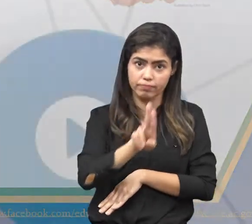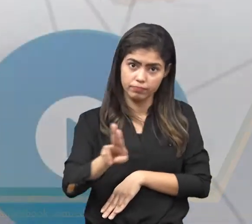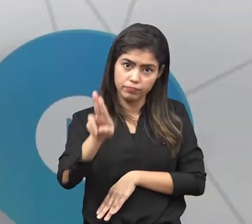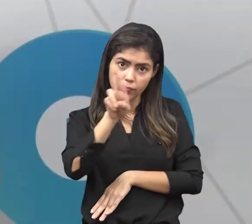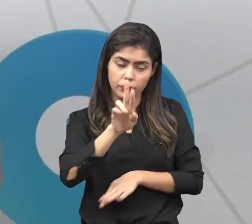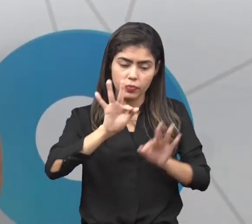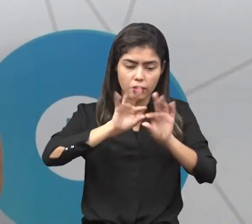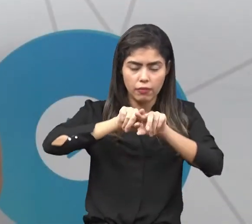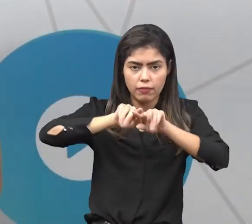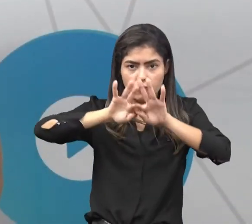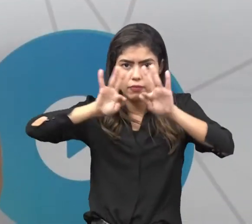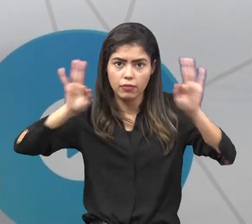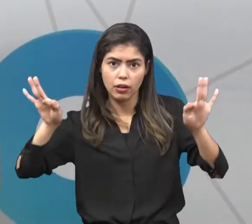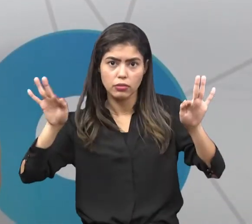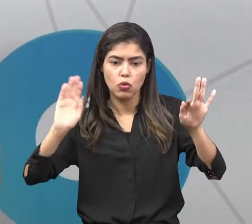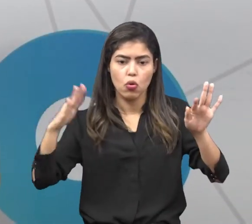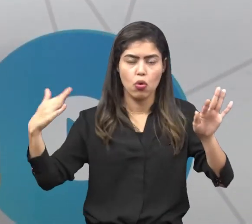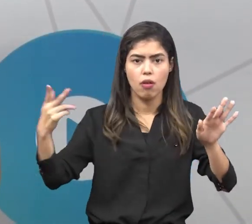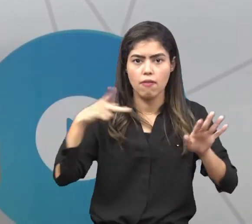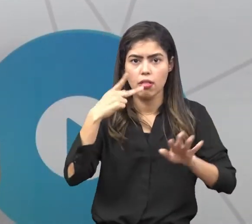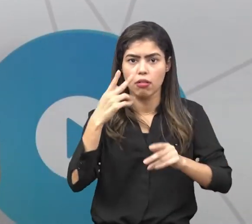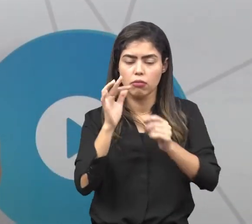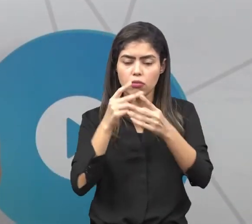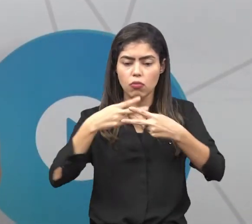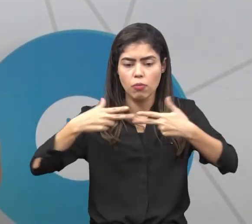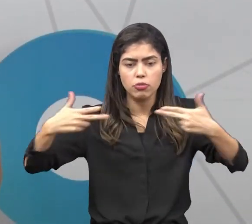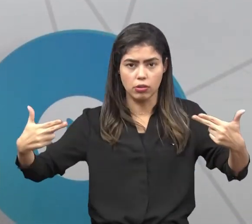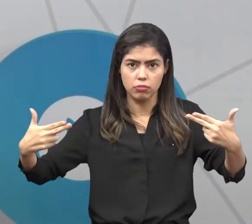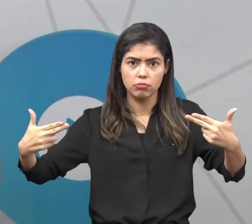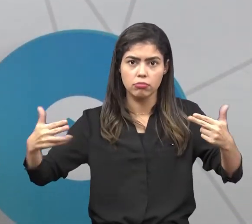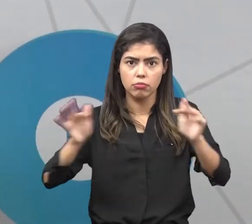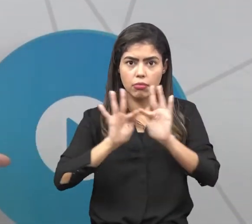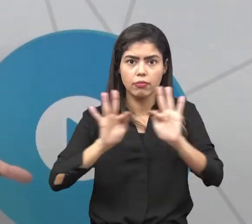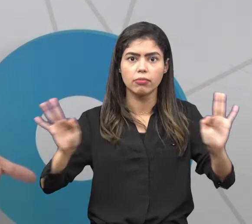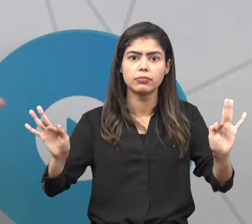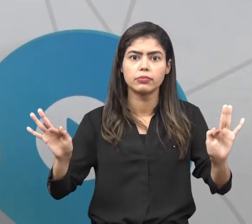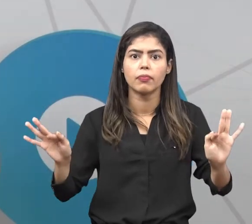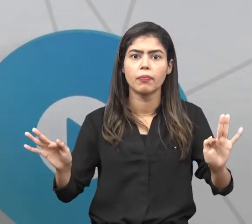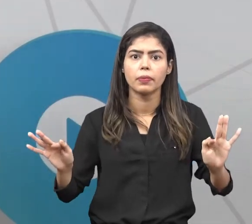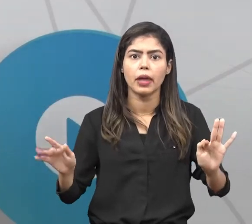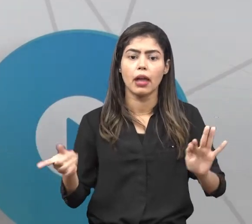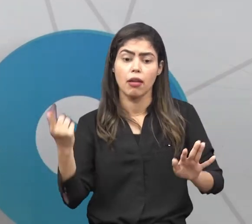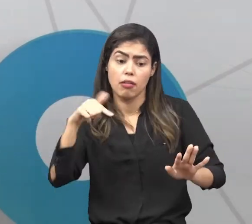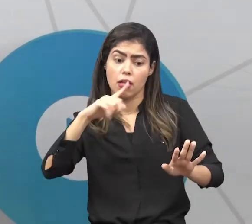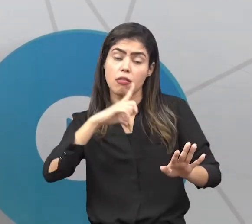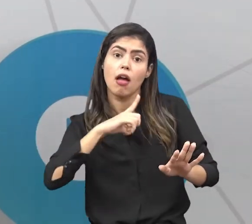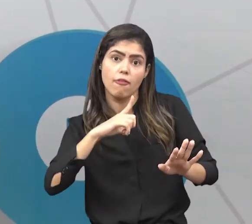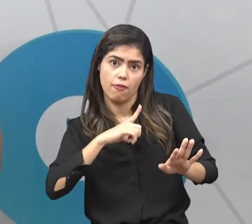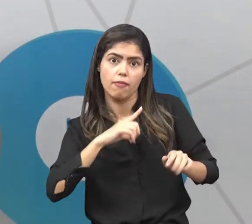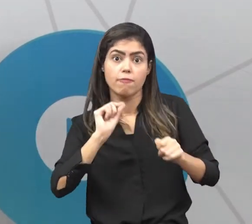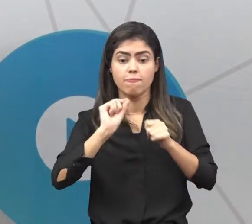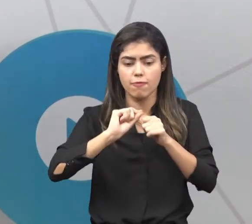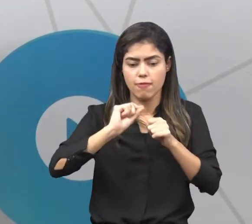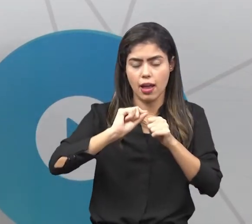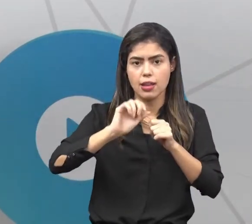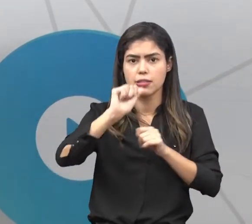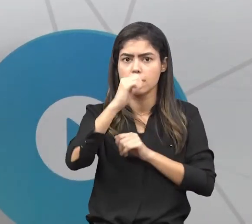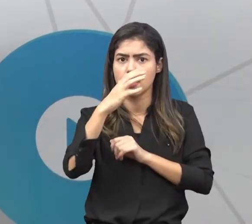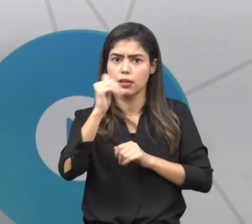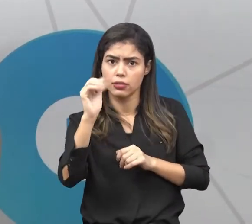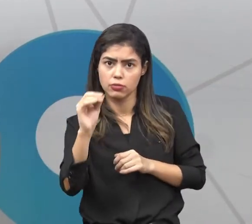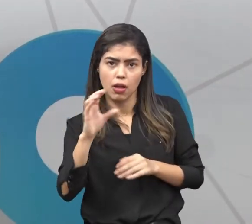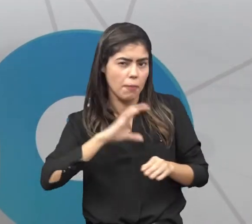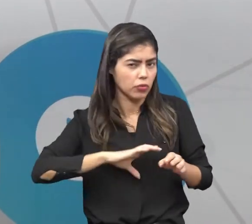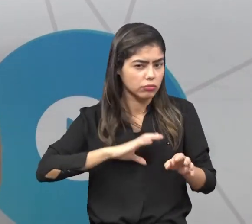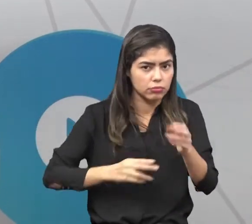na oração quando eu estou falando de um objeto, do objeto da oração. Lembra? Aquele que sofre a ação. É uma aula de português com